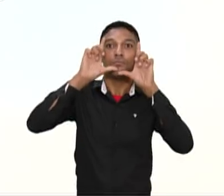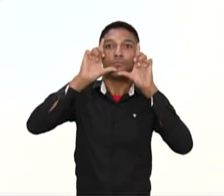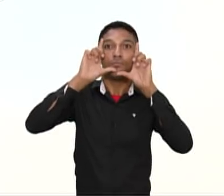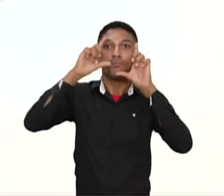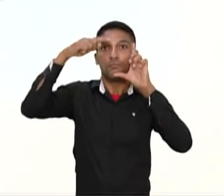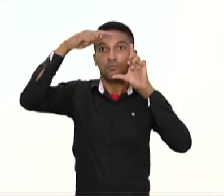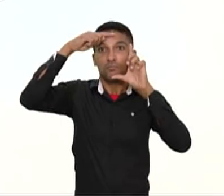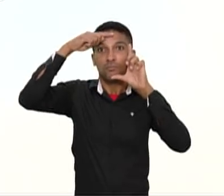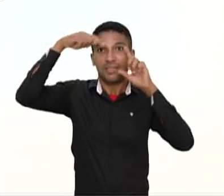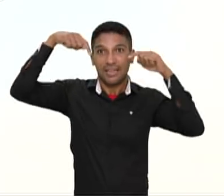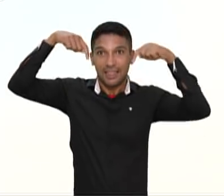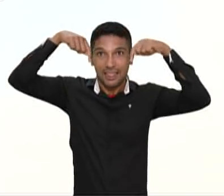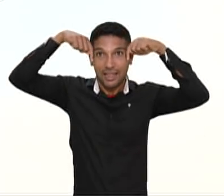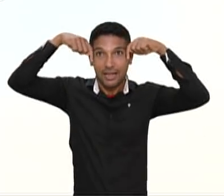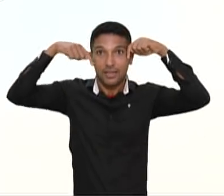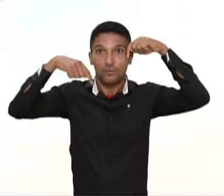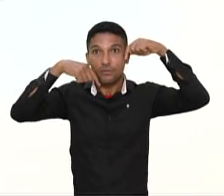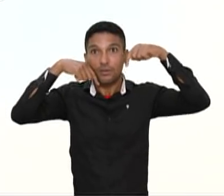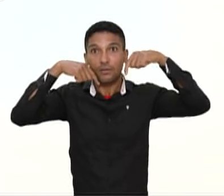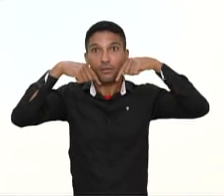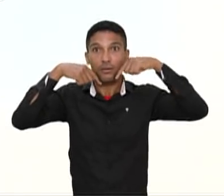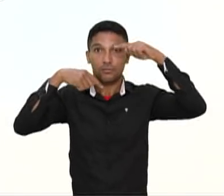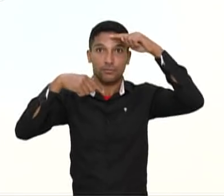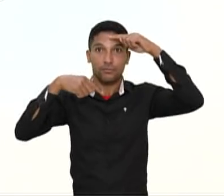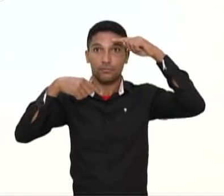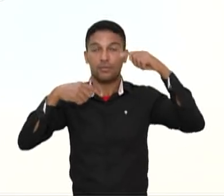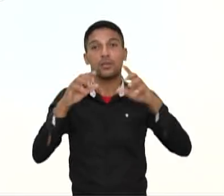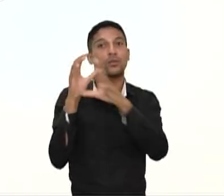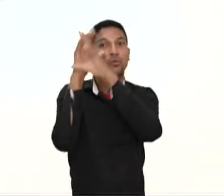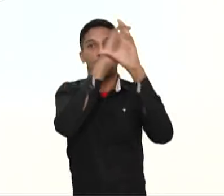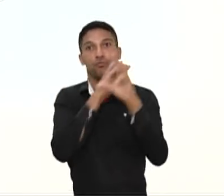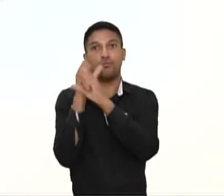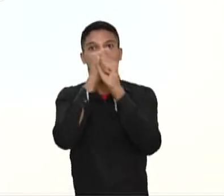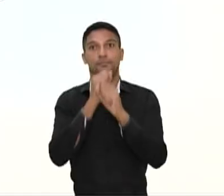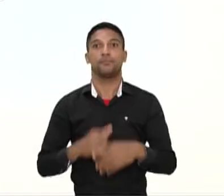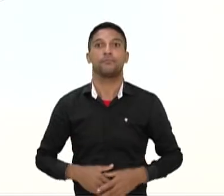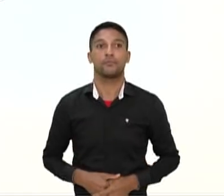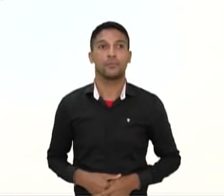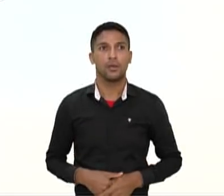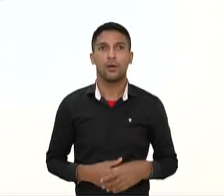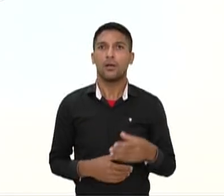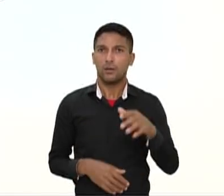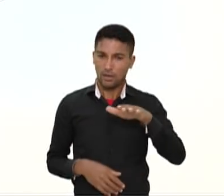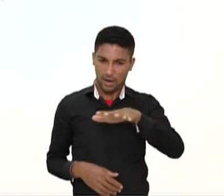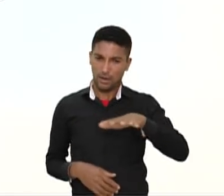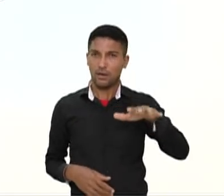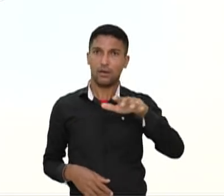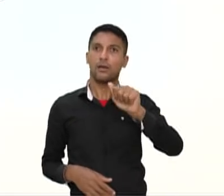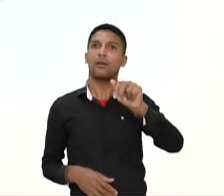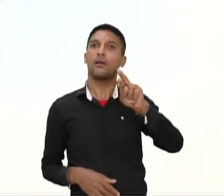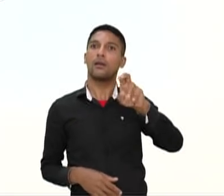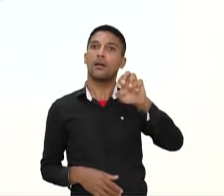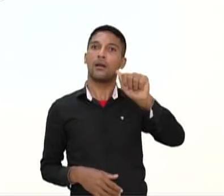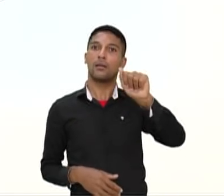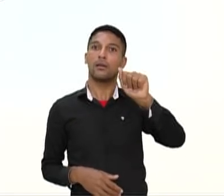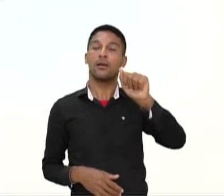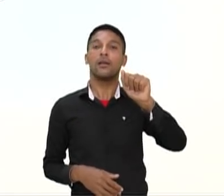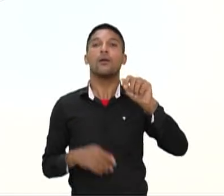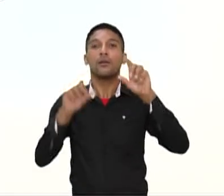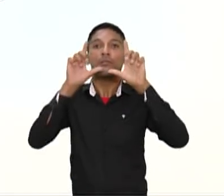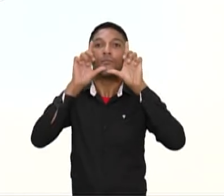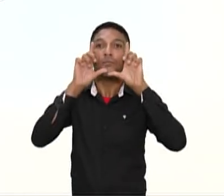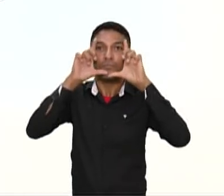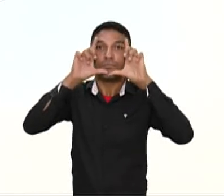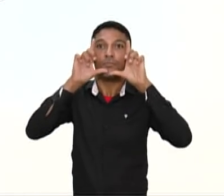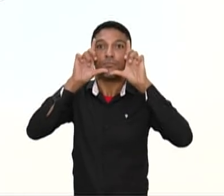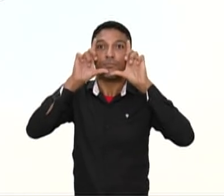ninguém, tá bom? E área, o que é área? É a quantidade de superfície. Na verdade, é o quanto cabe dentro de alguma